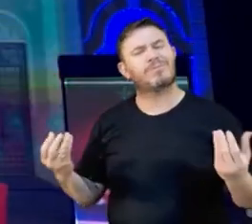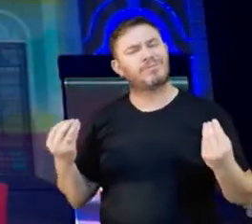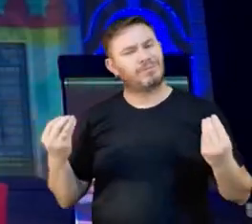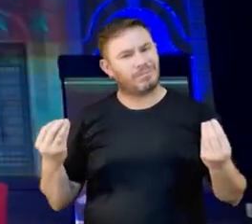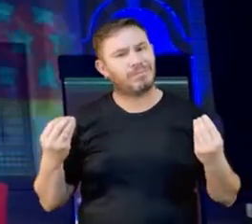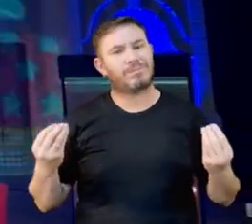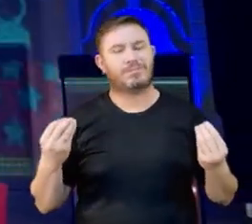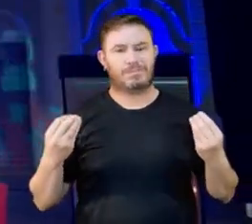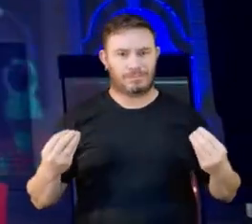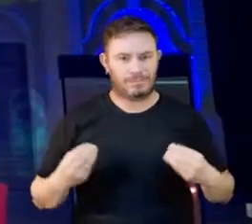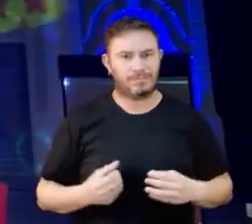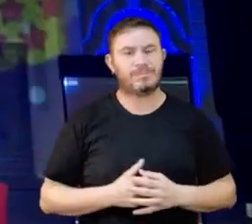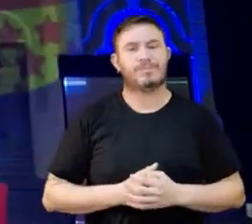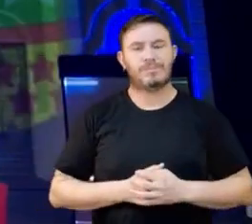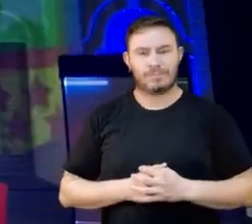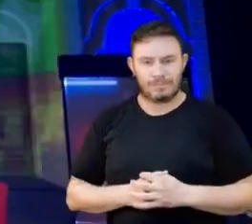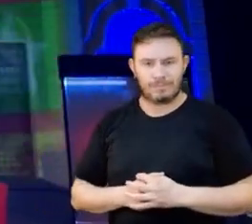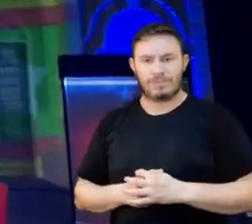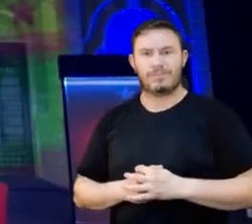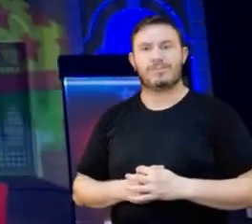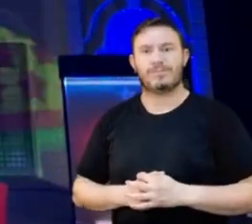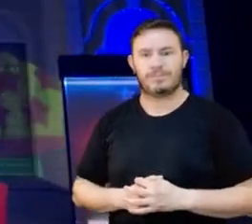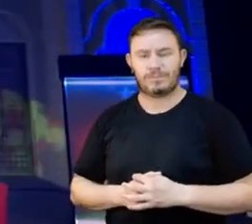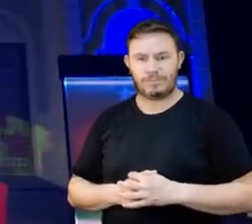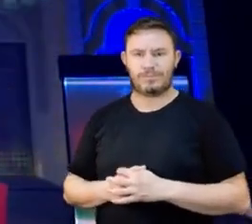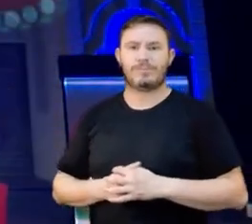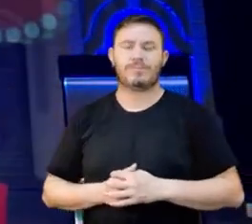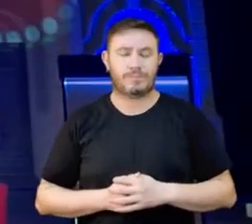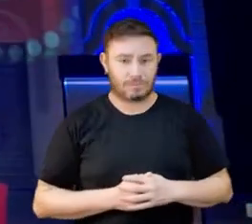o tempo